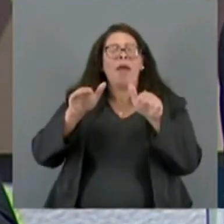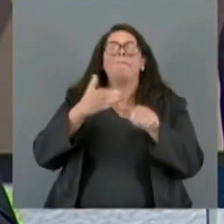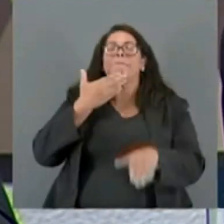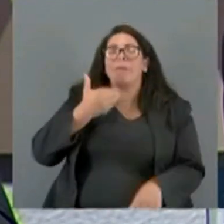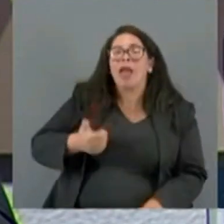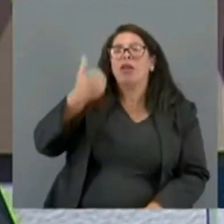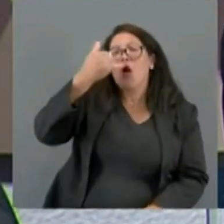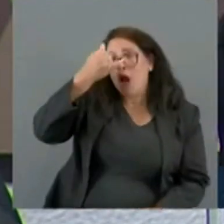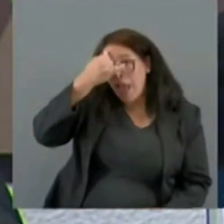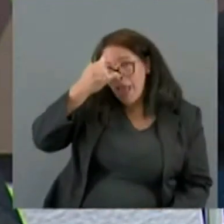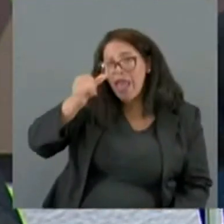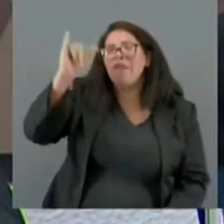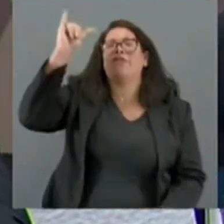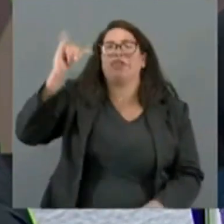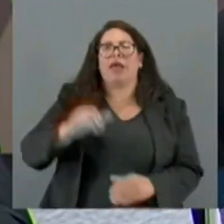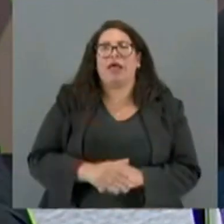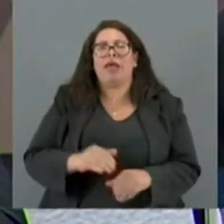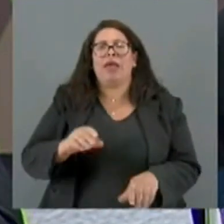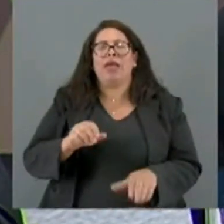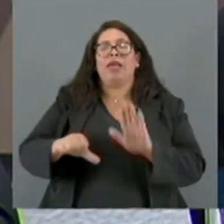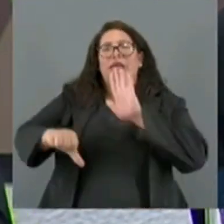crime a